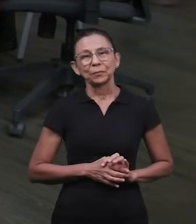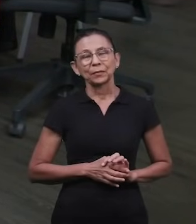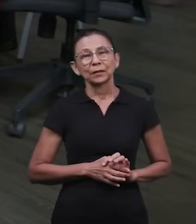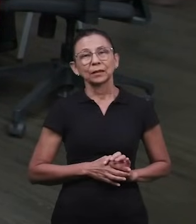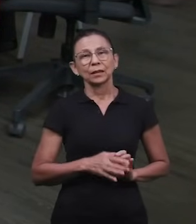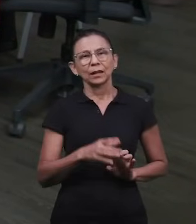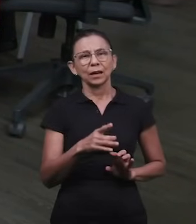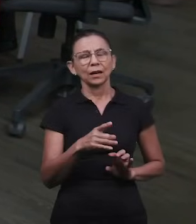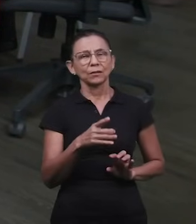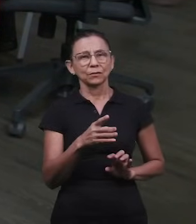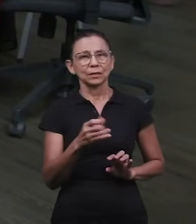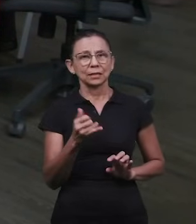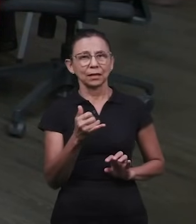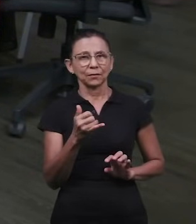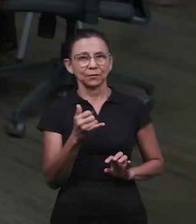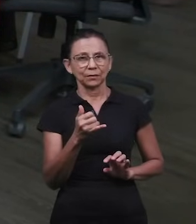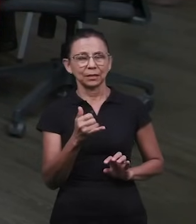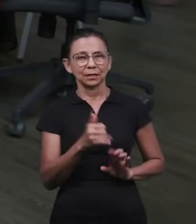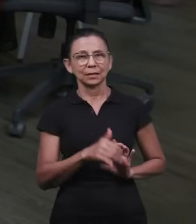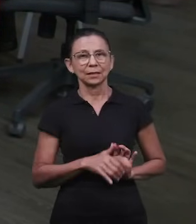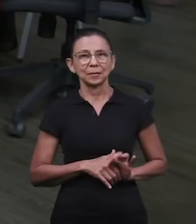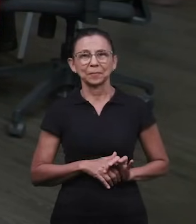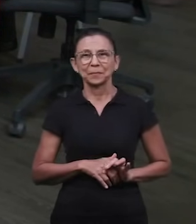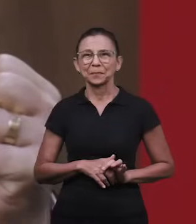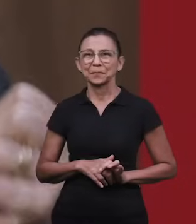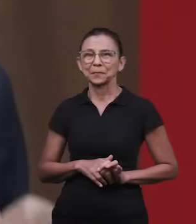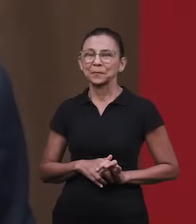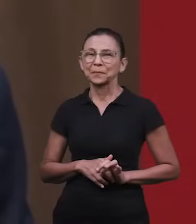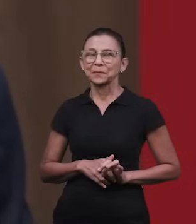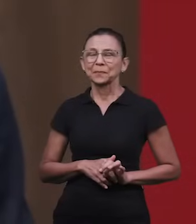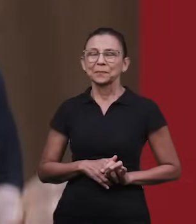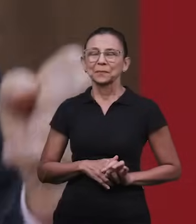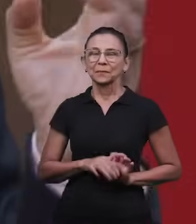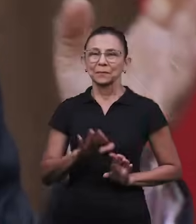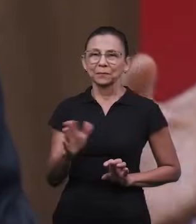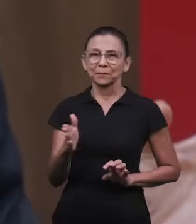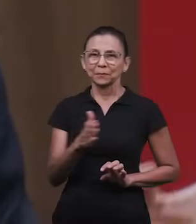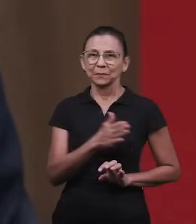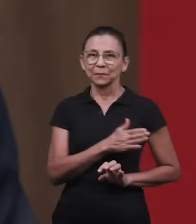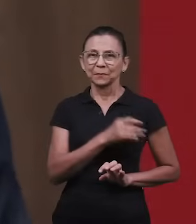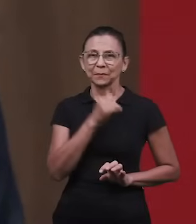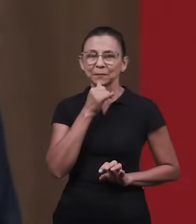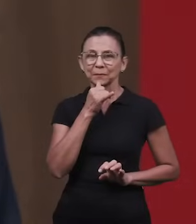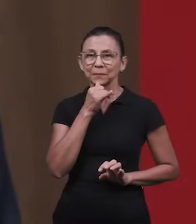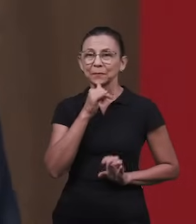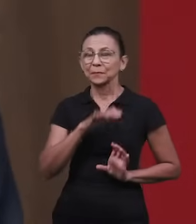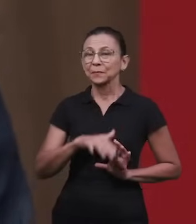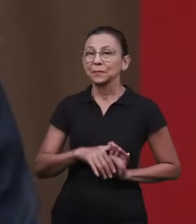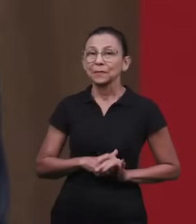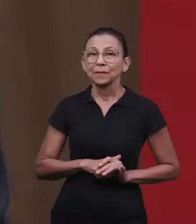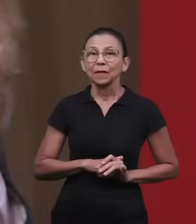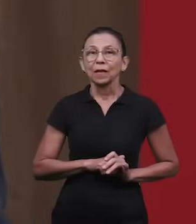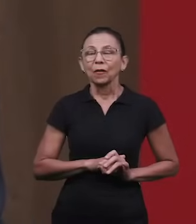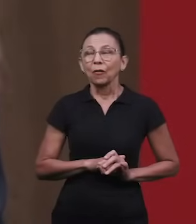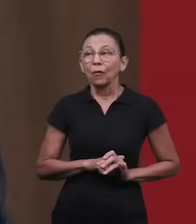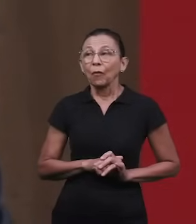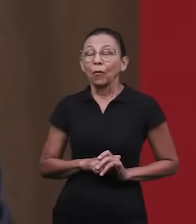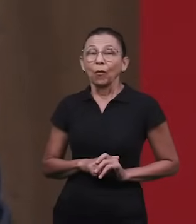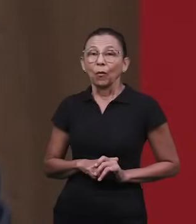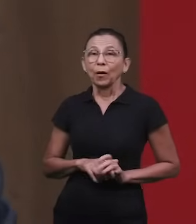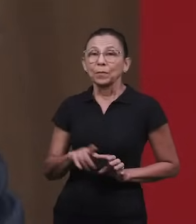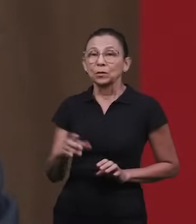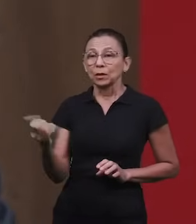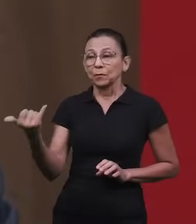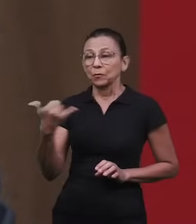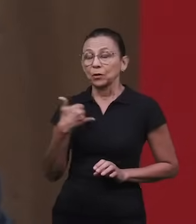você vai explicar. Às vezes a pessoa também já te convida sabendo que você não vai. Eu lembro de uma vez, uma pessoa assim, fulano vai te convidar para